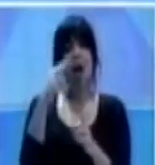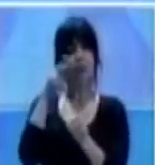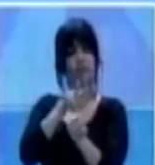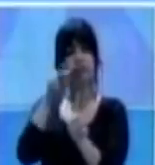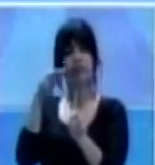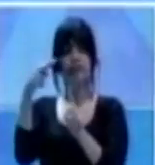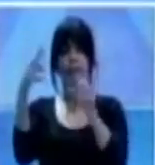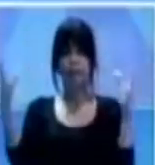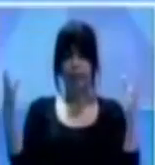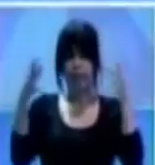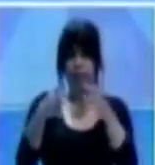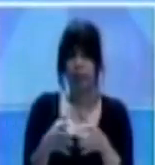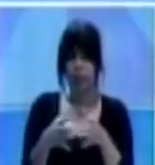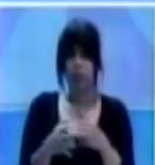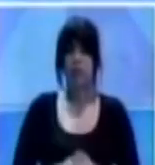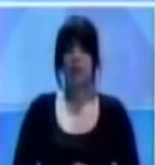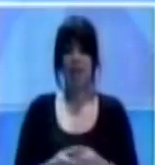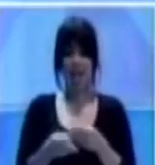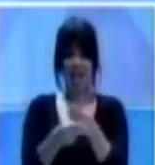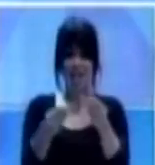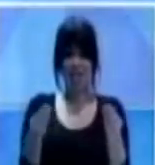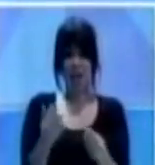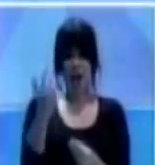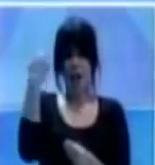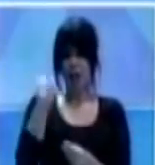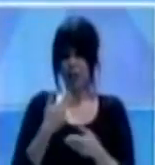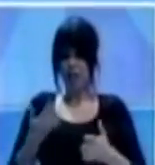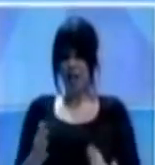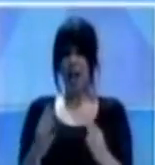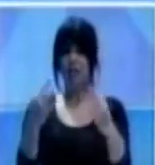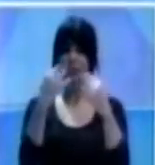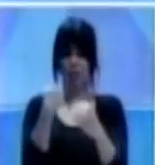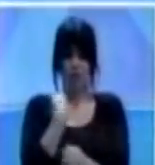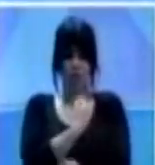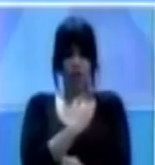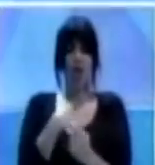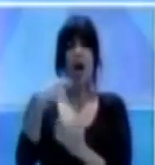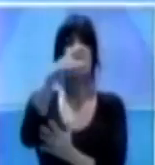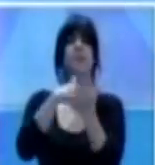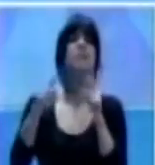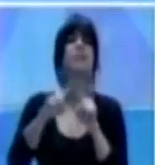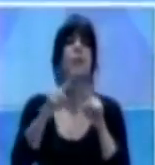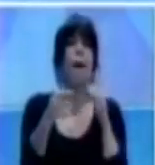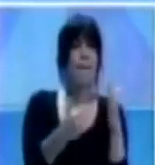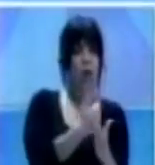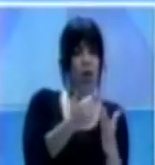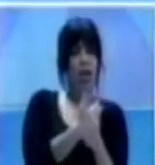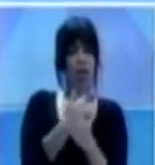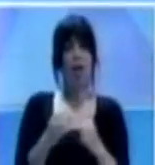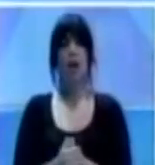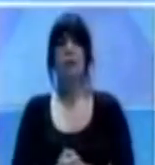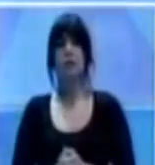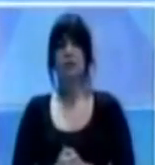poliédrica. Nas terras que nos vieram nascer, convivem a modernidade e o